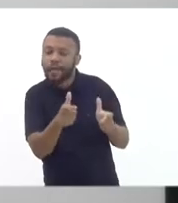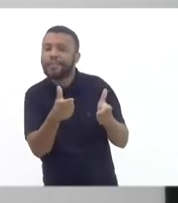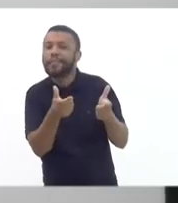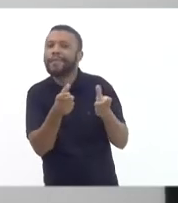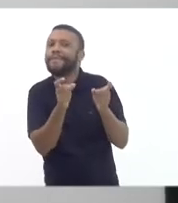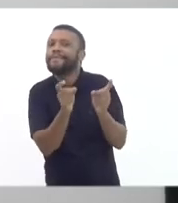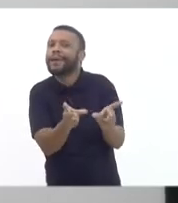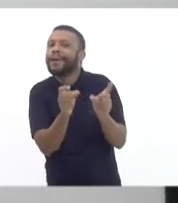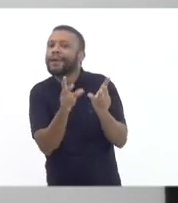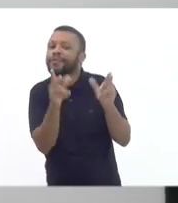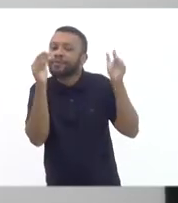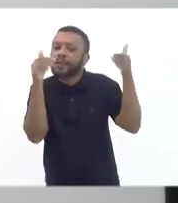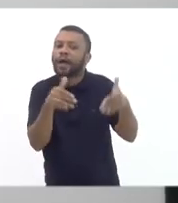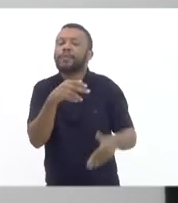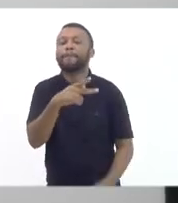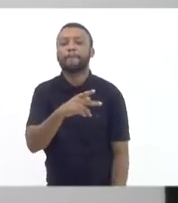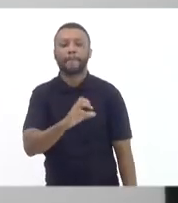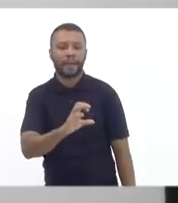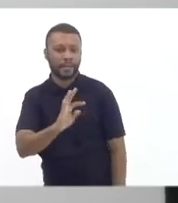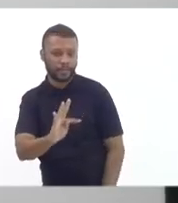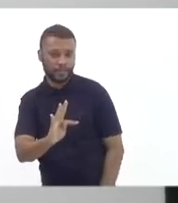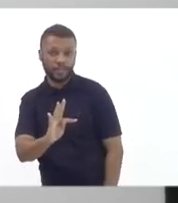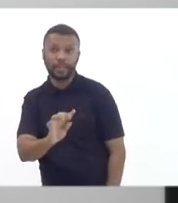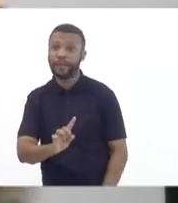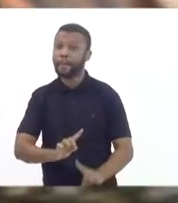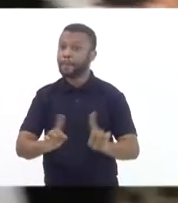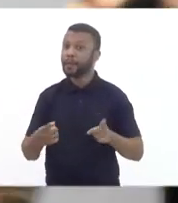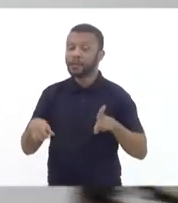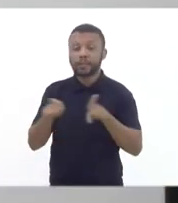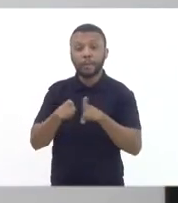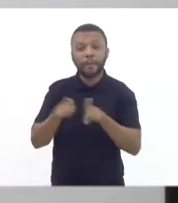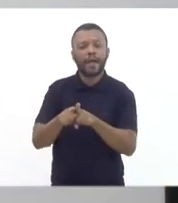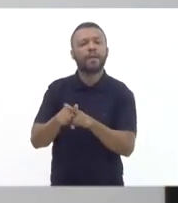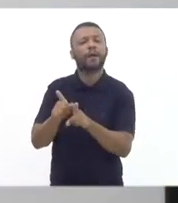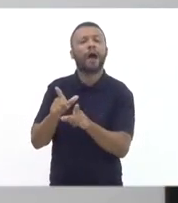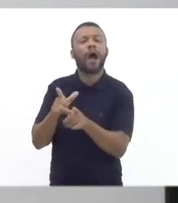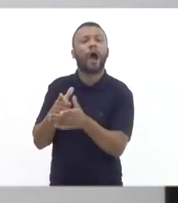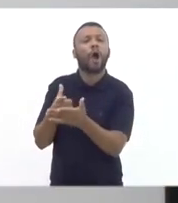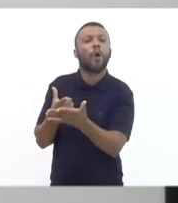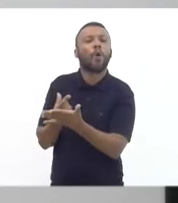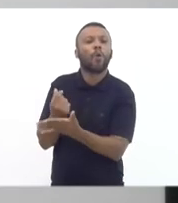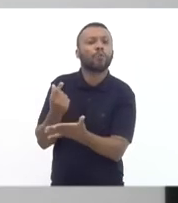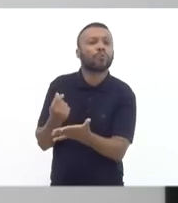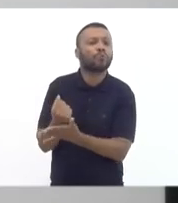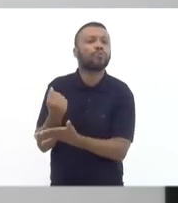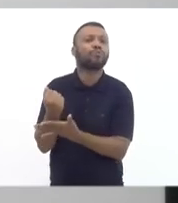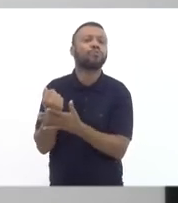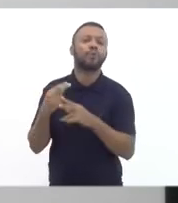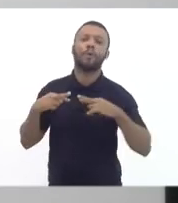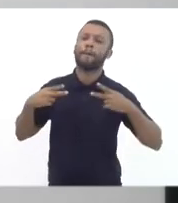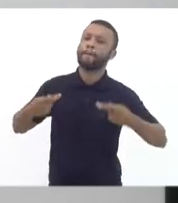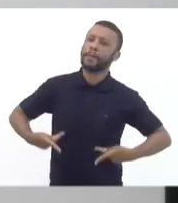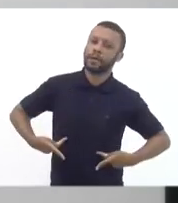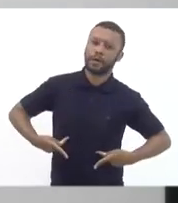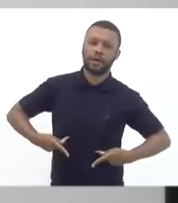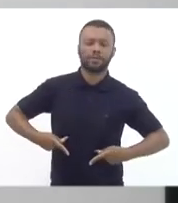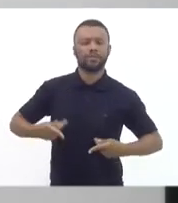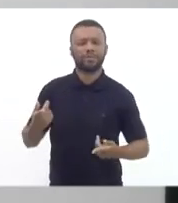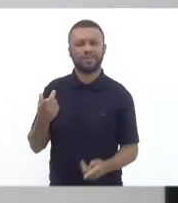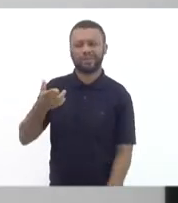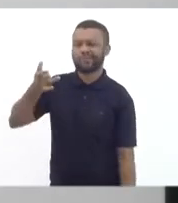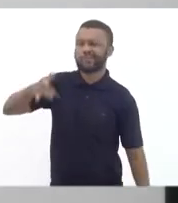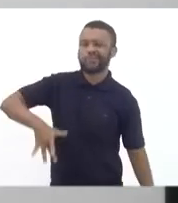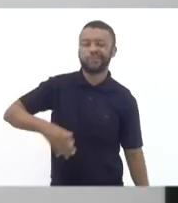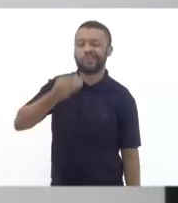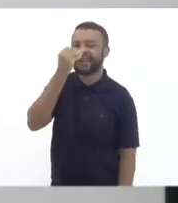pet, mas também os locais que vendem animais para consumo humano. Eles são muito negligenciados,